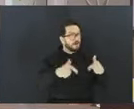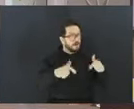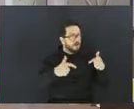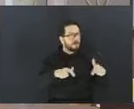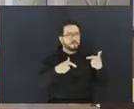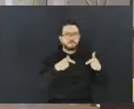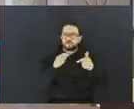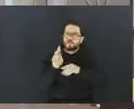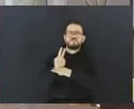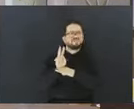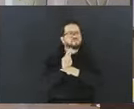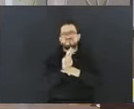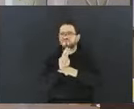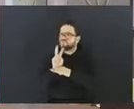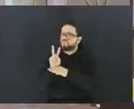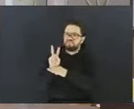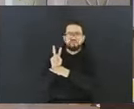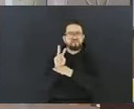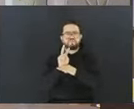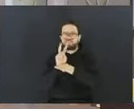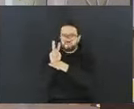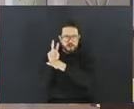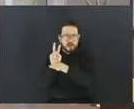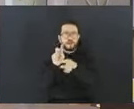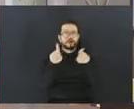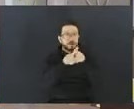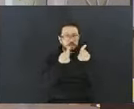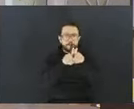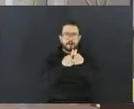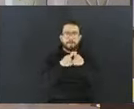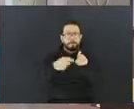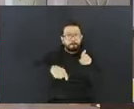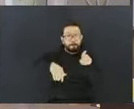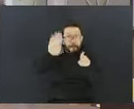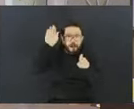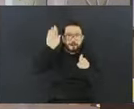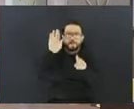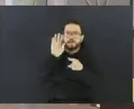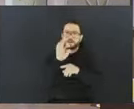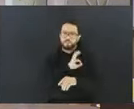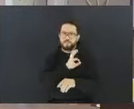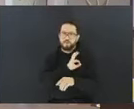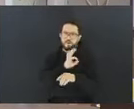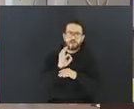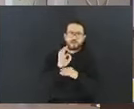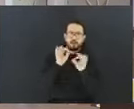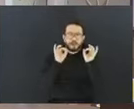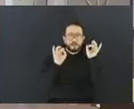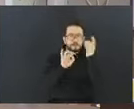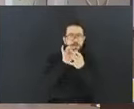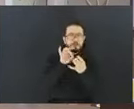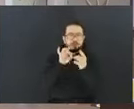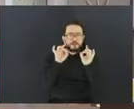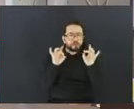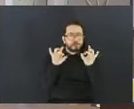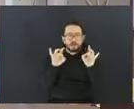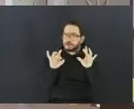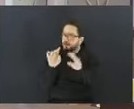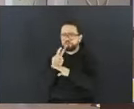assim, e também com reforço do policiamento especializado. Hoje, o coronel comandante já citou, né, a questão do